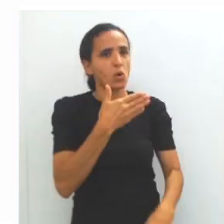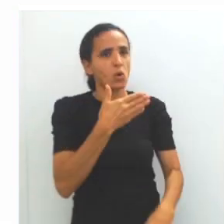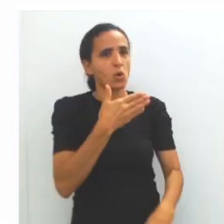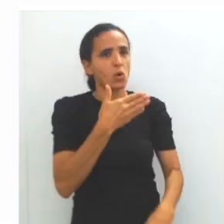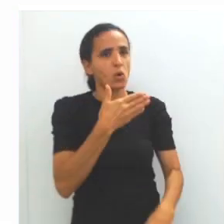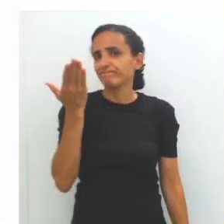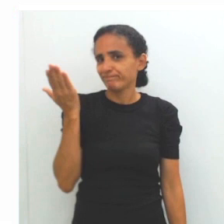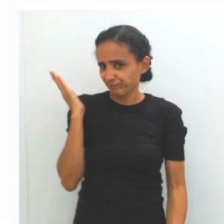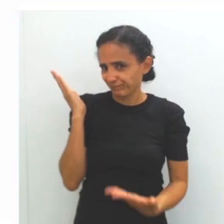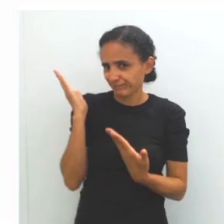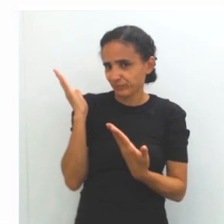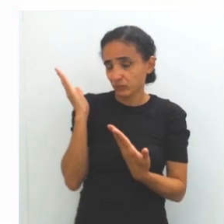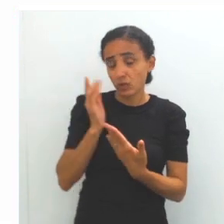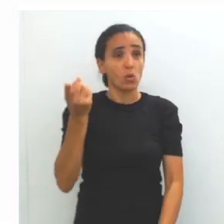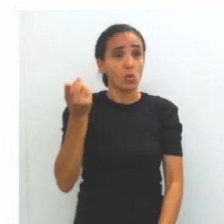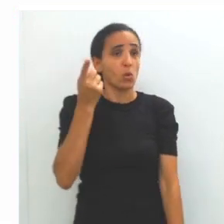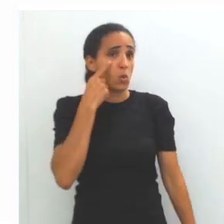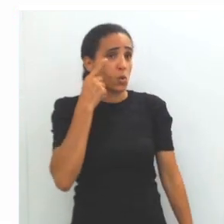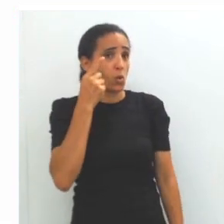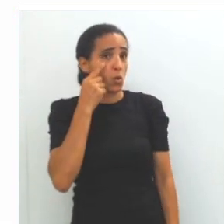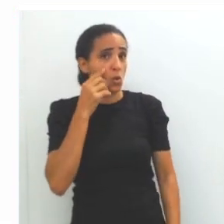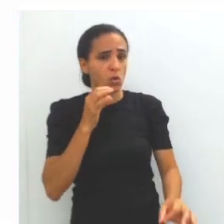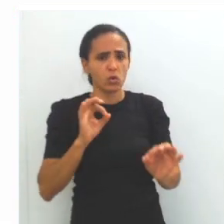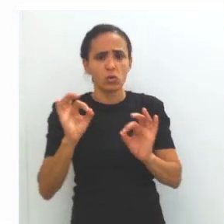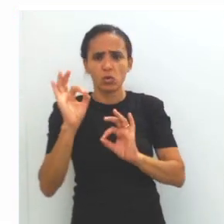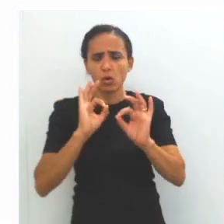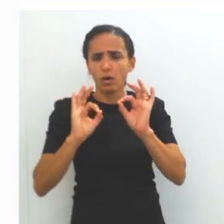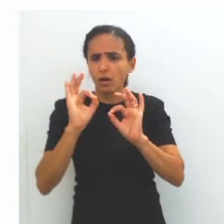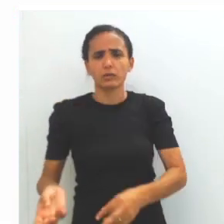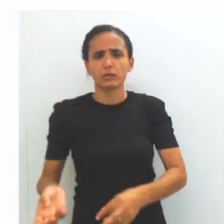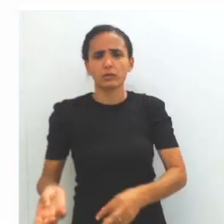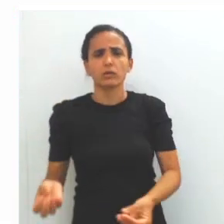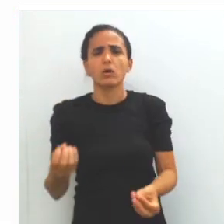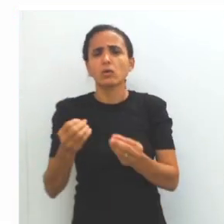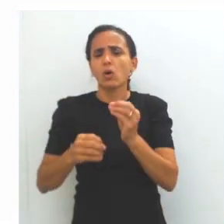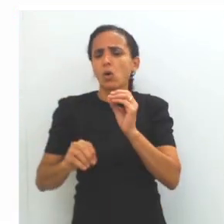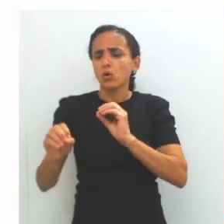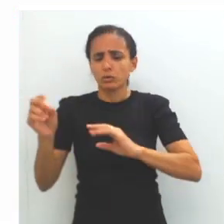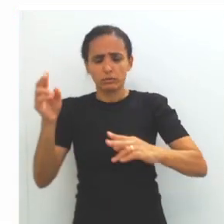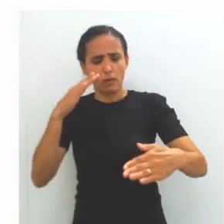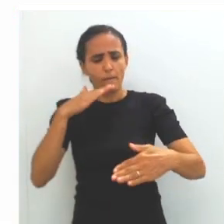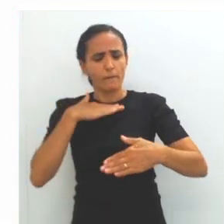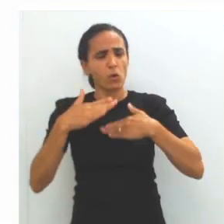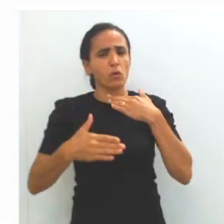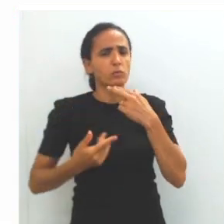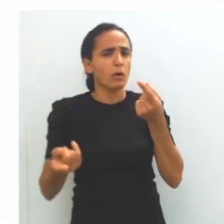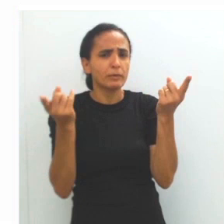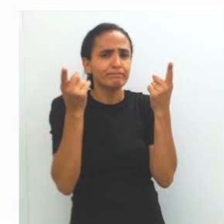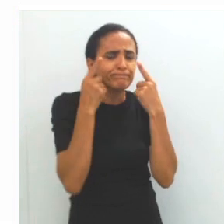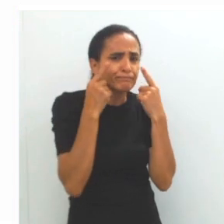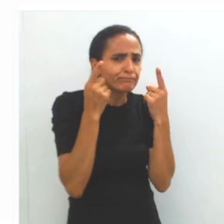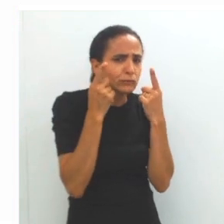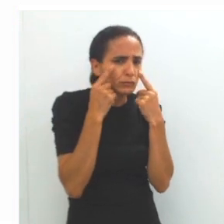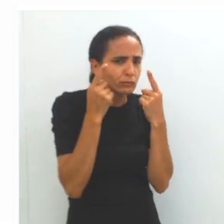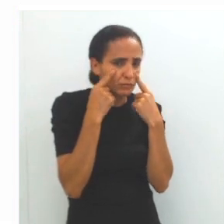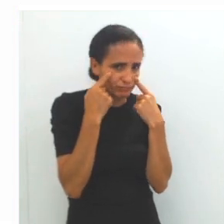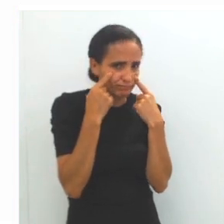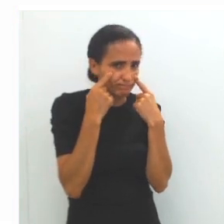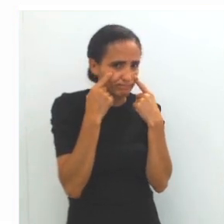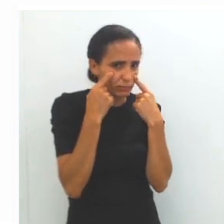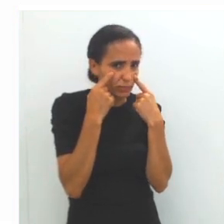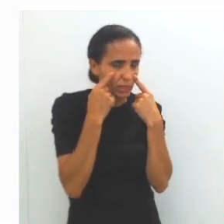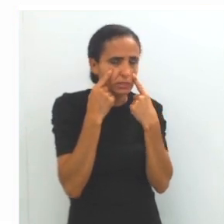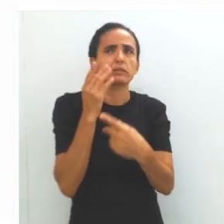ok? Acompanha comigo. O olho é o órgão responsável pelo sentido da